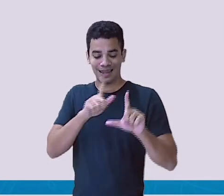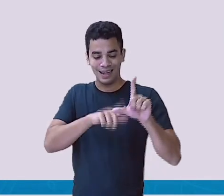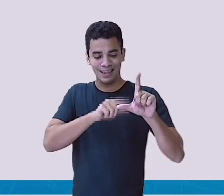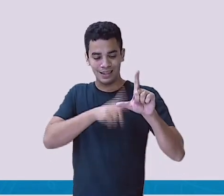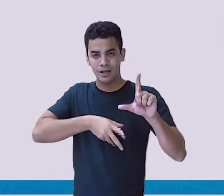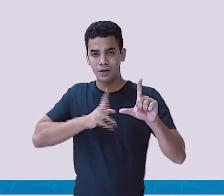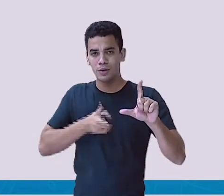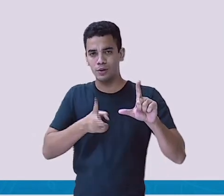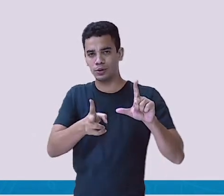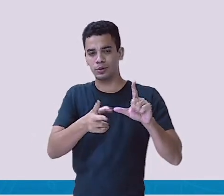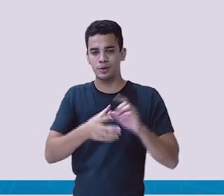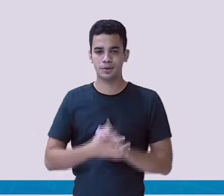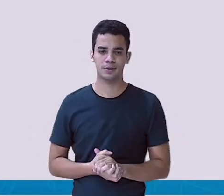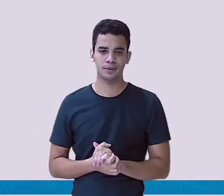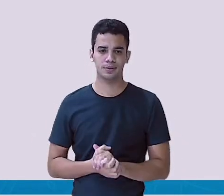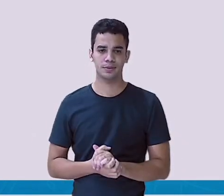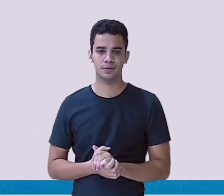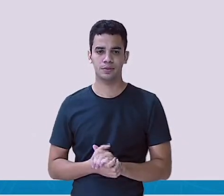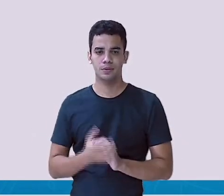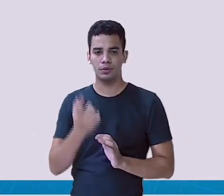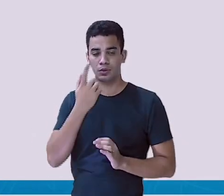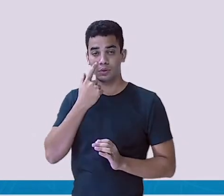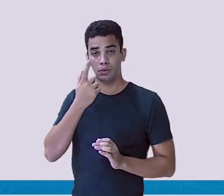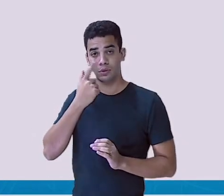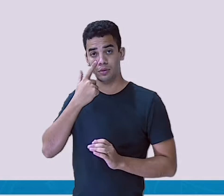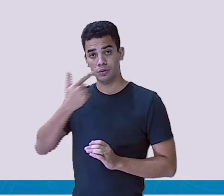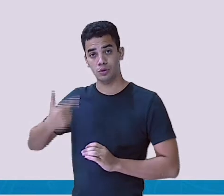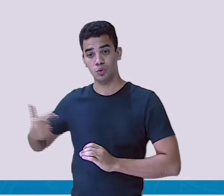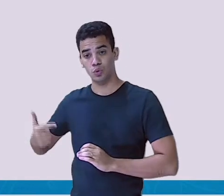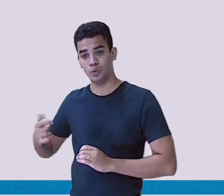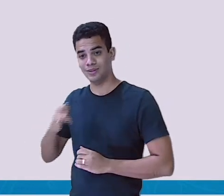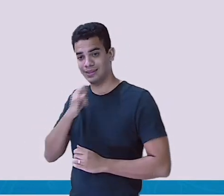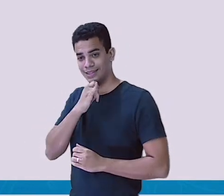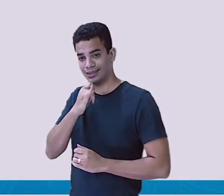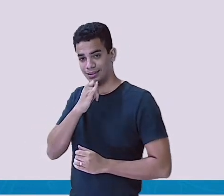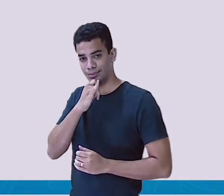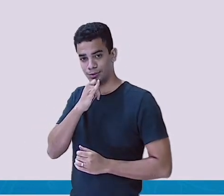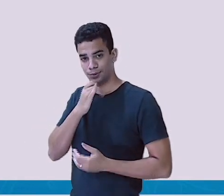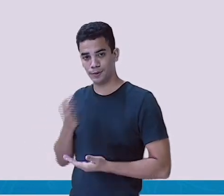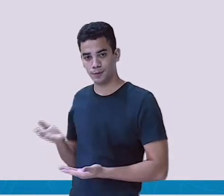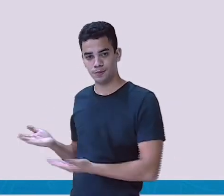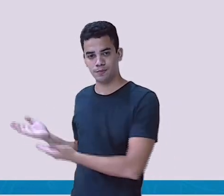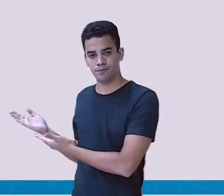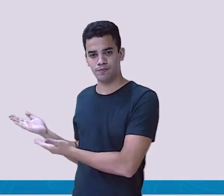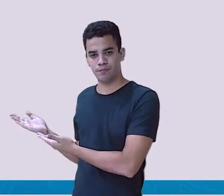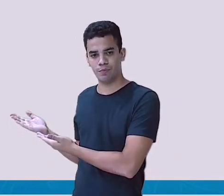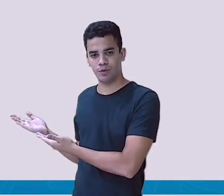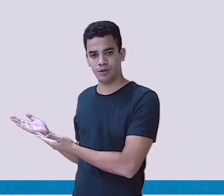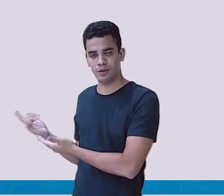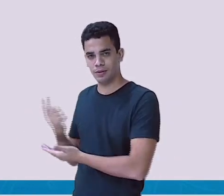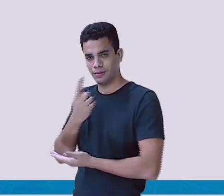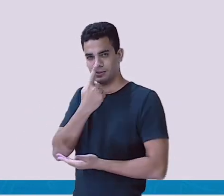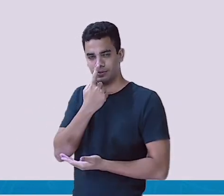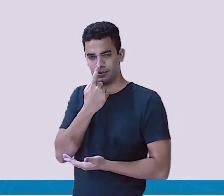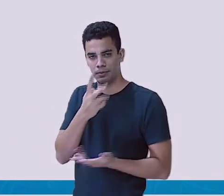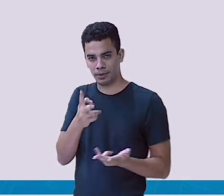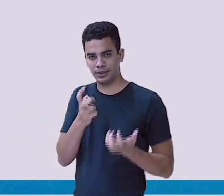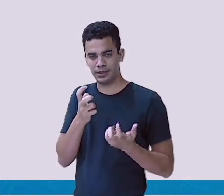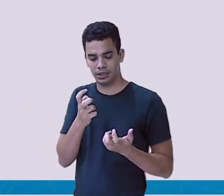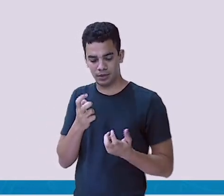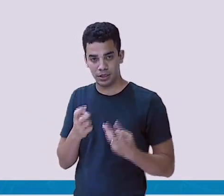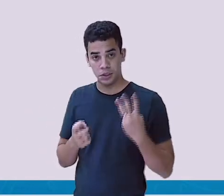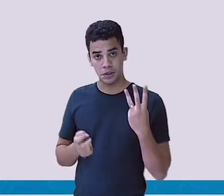tenho 3x ao quadrado menos 9x ao quadrado mais 8x ao